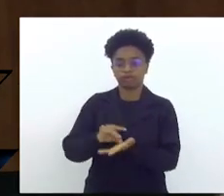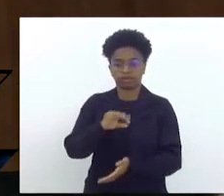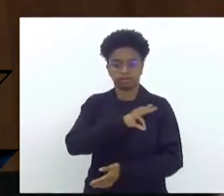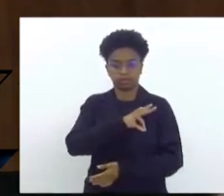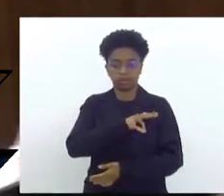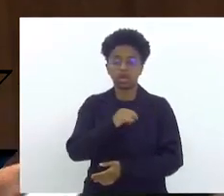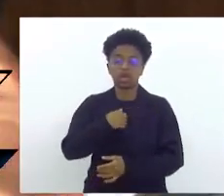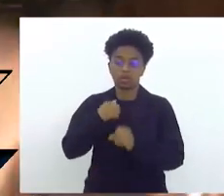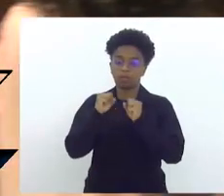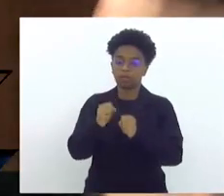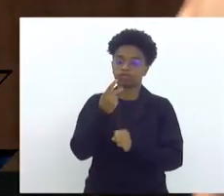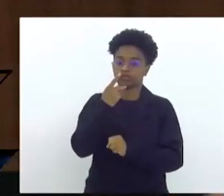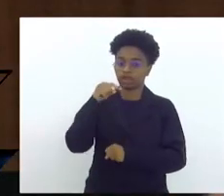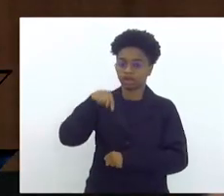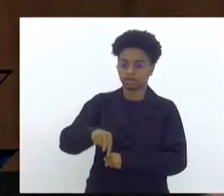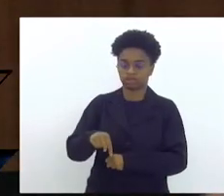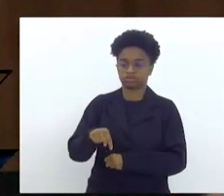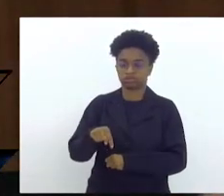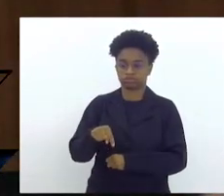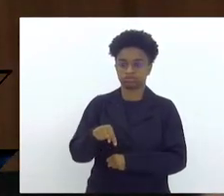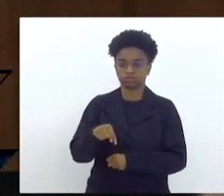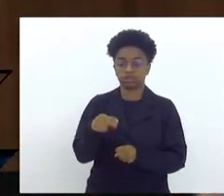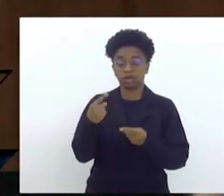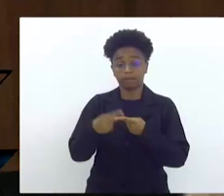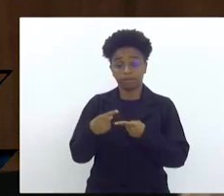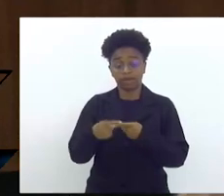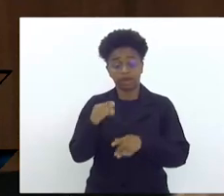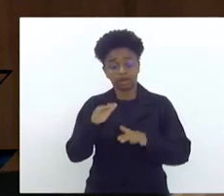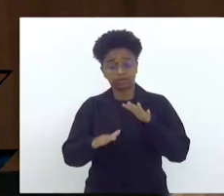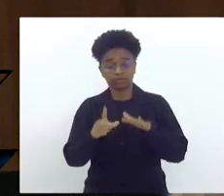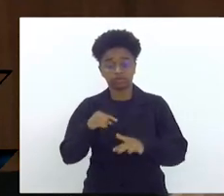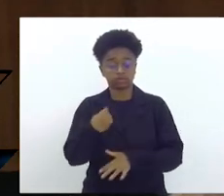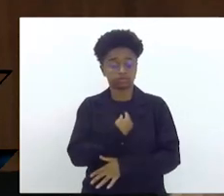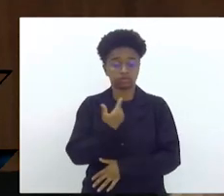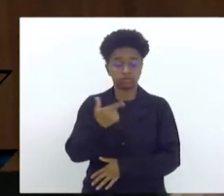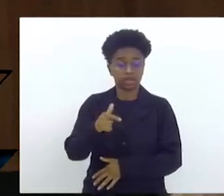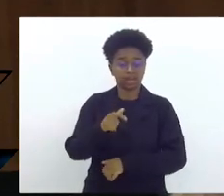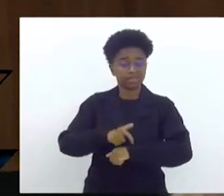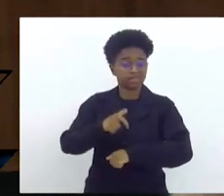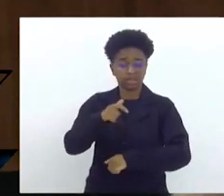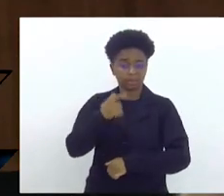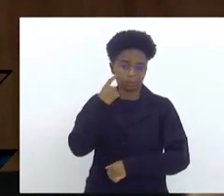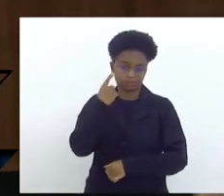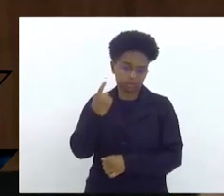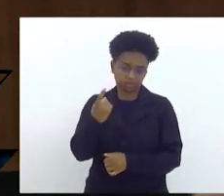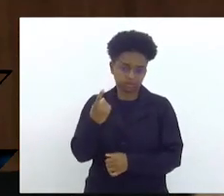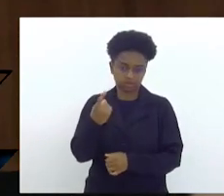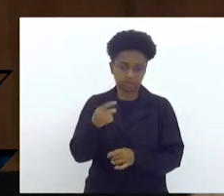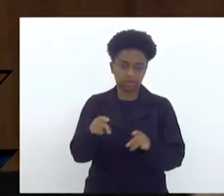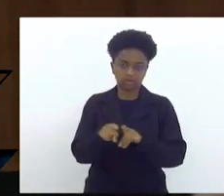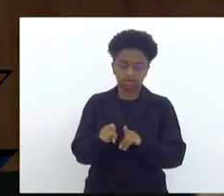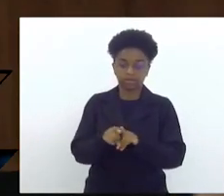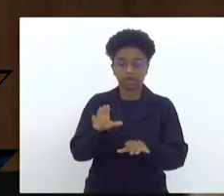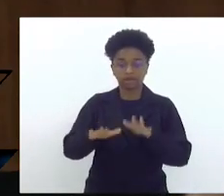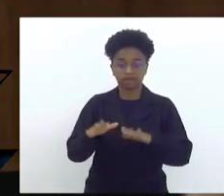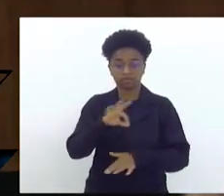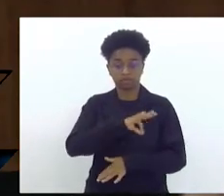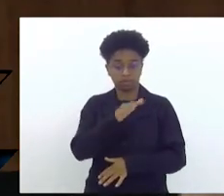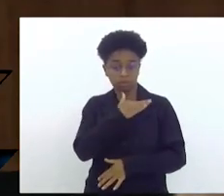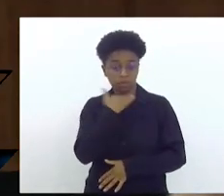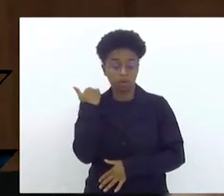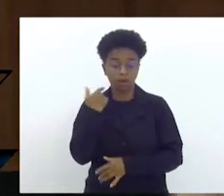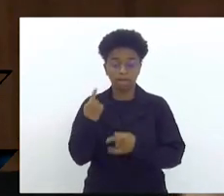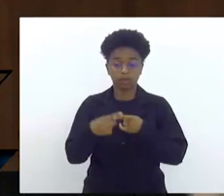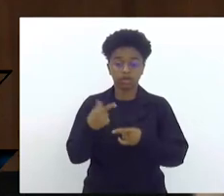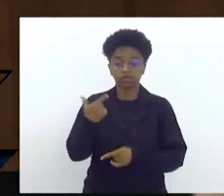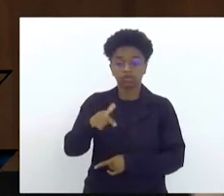posso falar com propriedade Presidente porque muita das vezes nós não temos nem para pensar e às vezes o policial morre porque